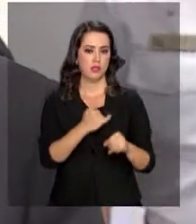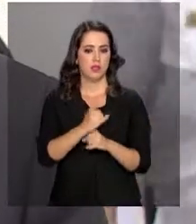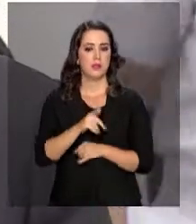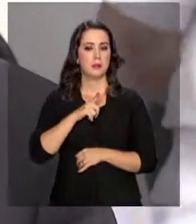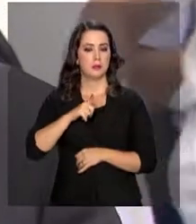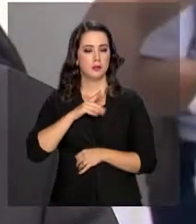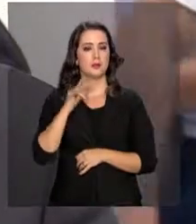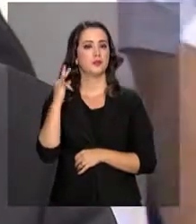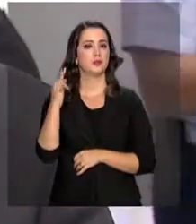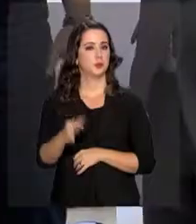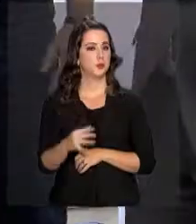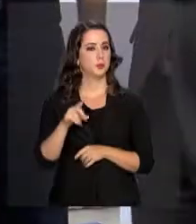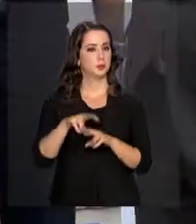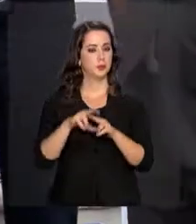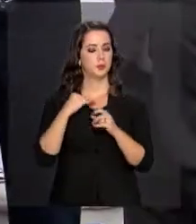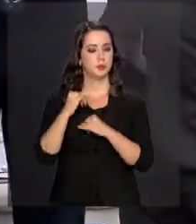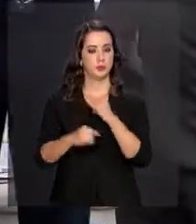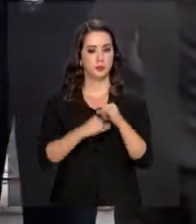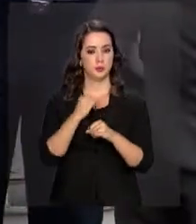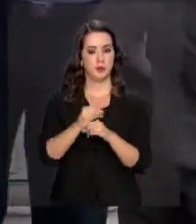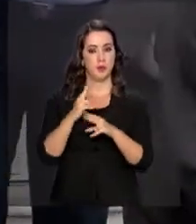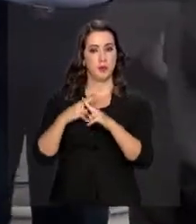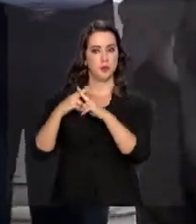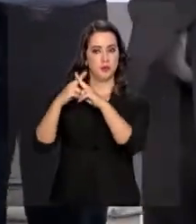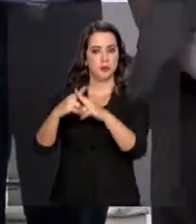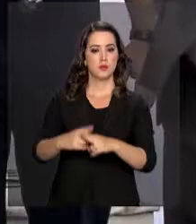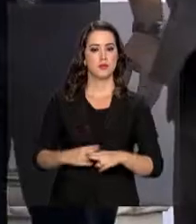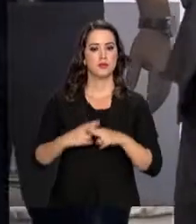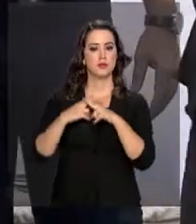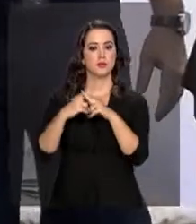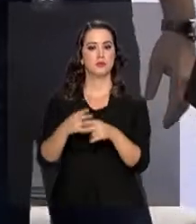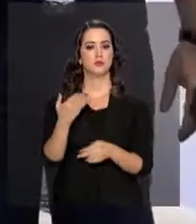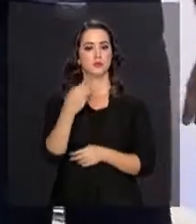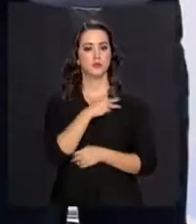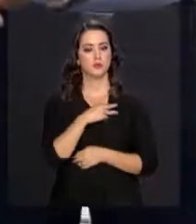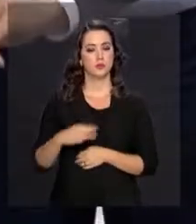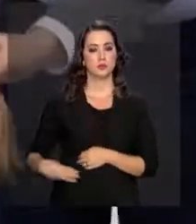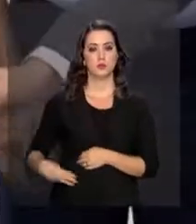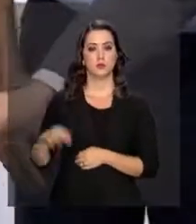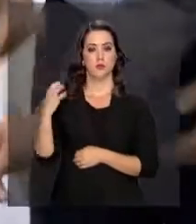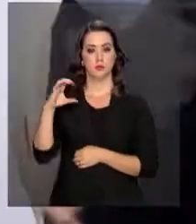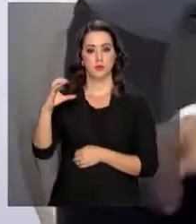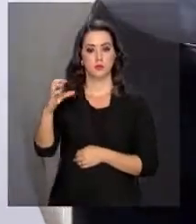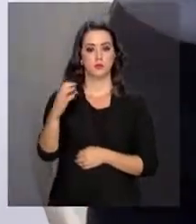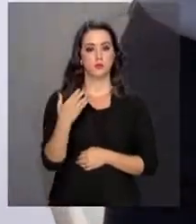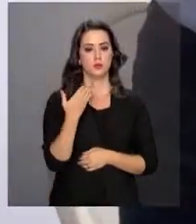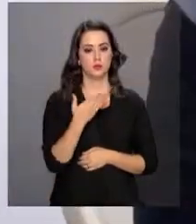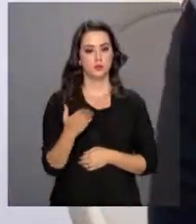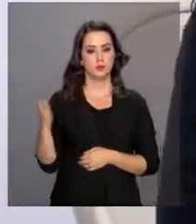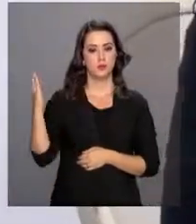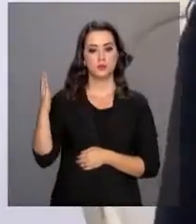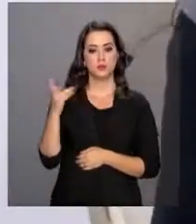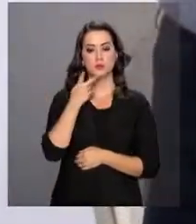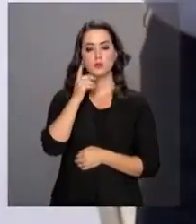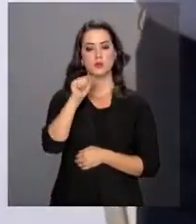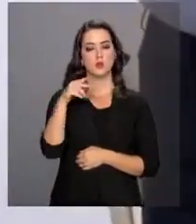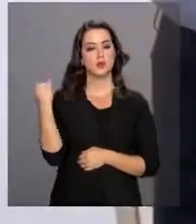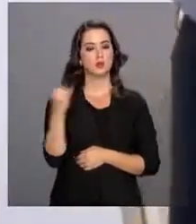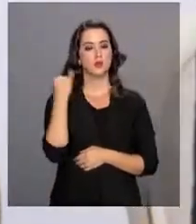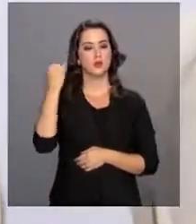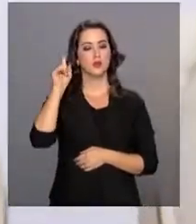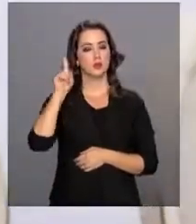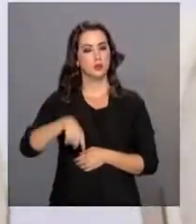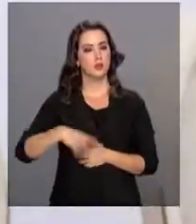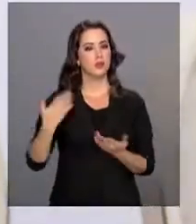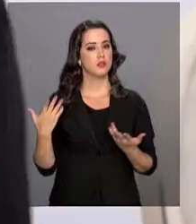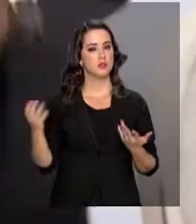acesso à banda larga através desse satélite. Durante a inauguração, o ministro da Ciência, Tecnologia, Inovações e Comunicações ressaltou que